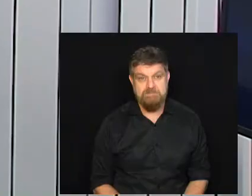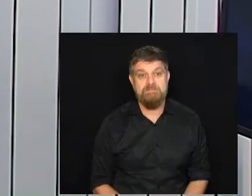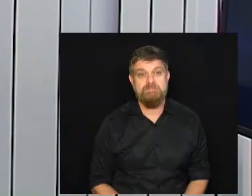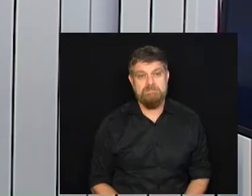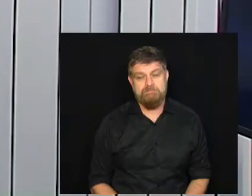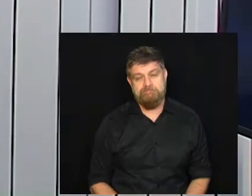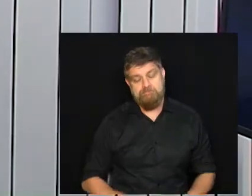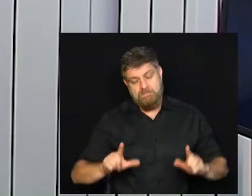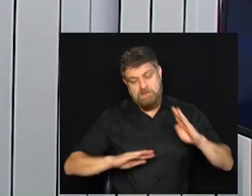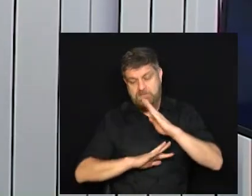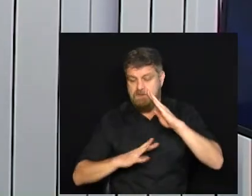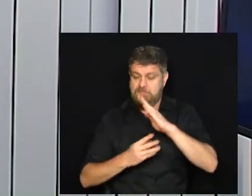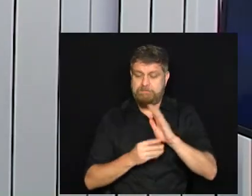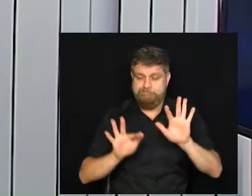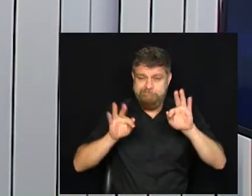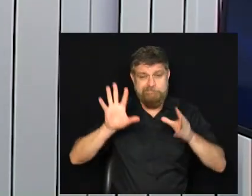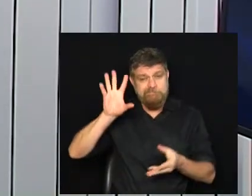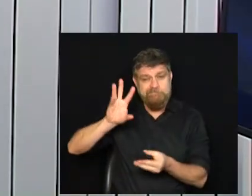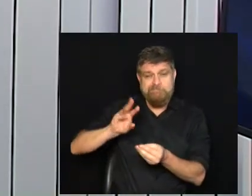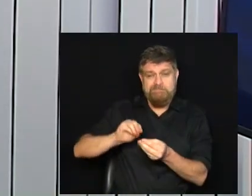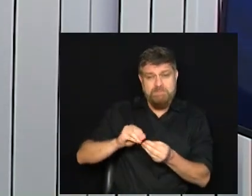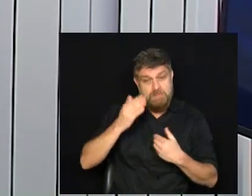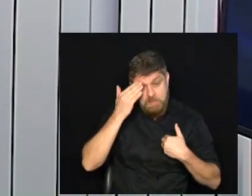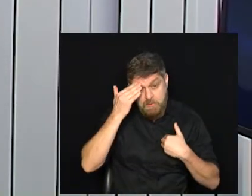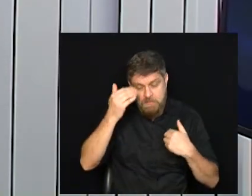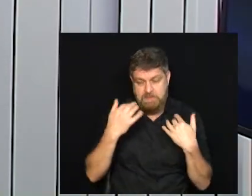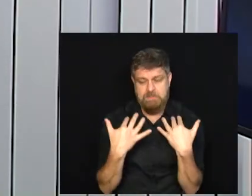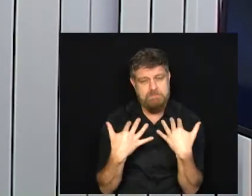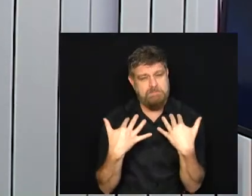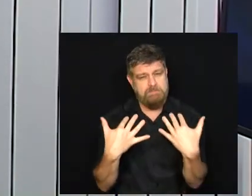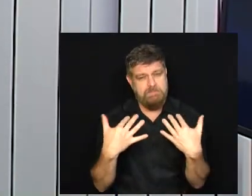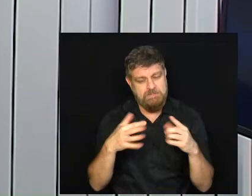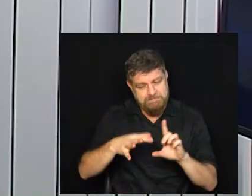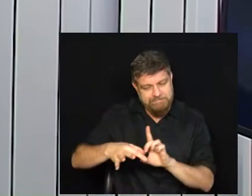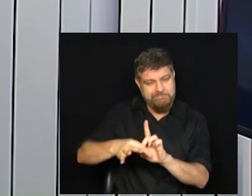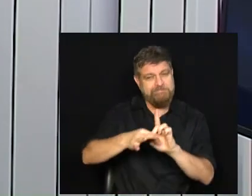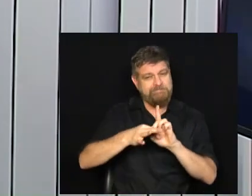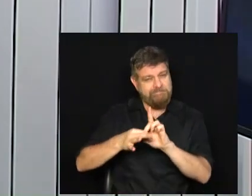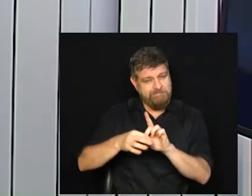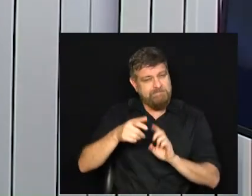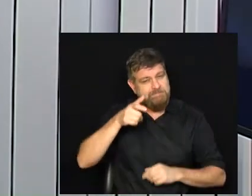O Câmara Total fica por aqui. Muito obrigado pela sua companhia, pela